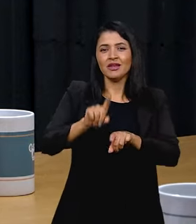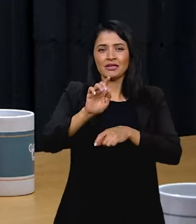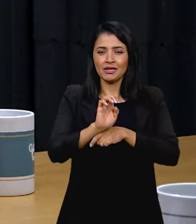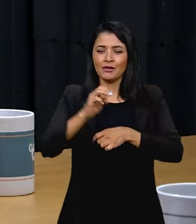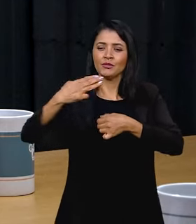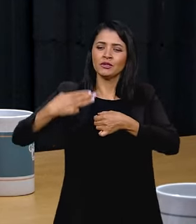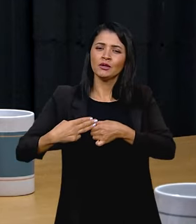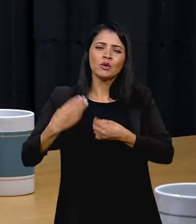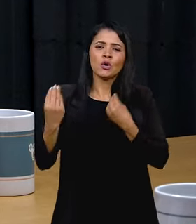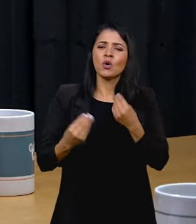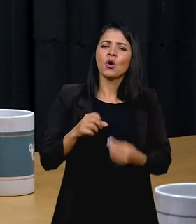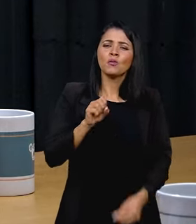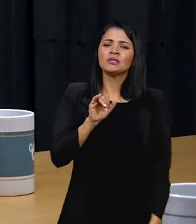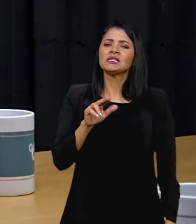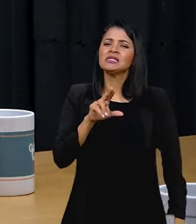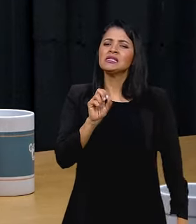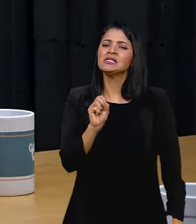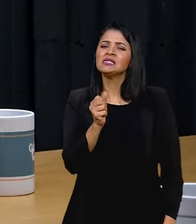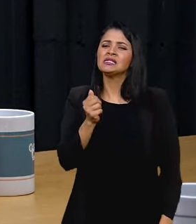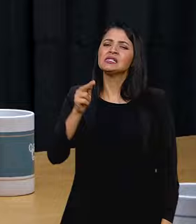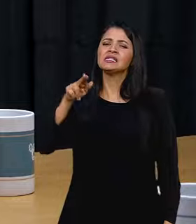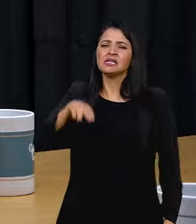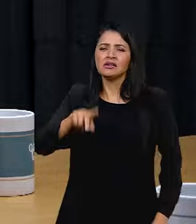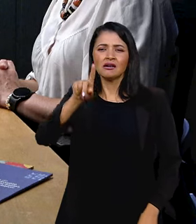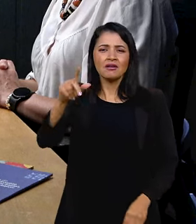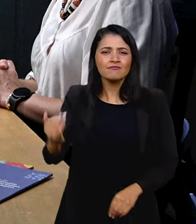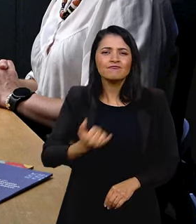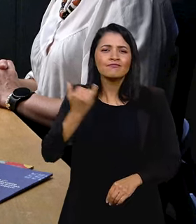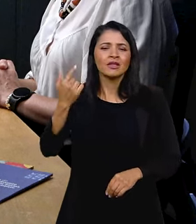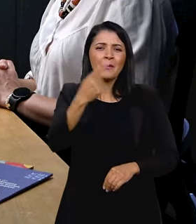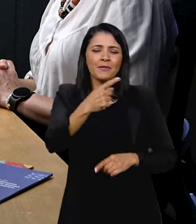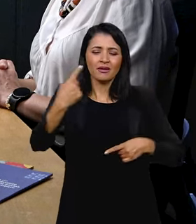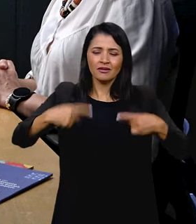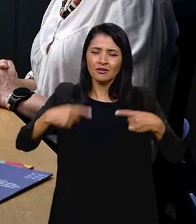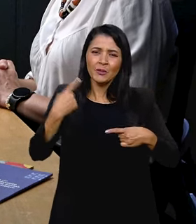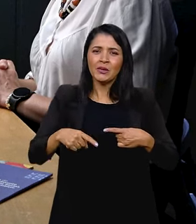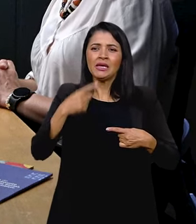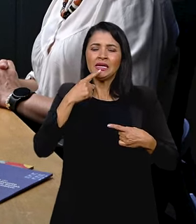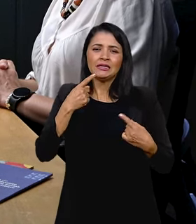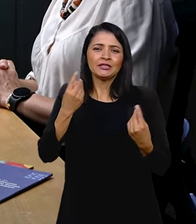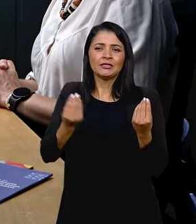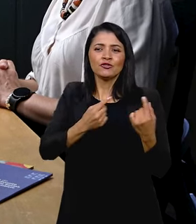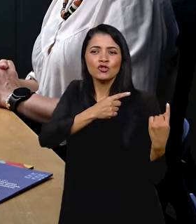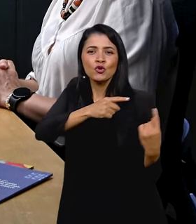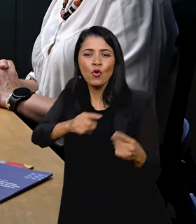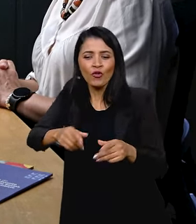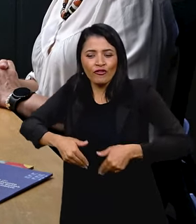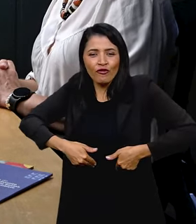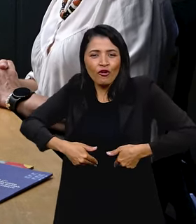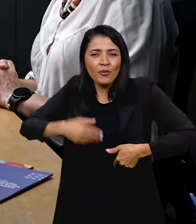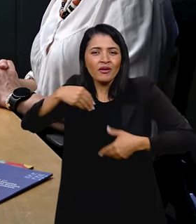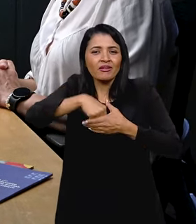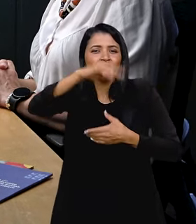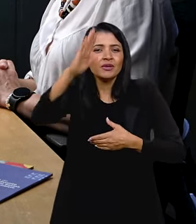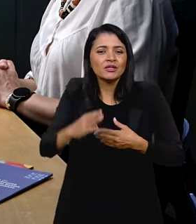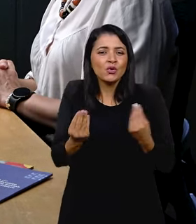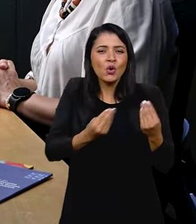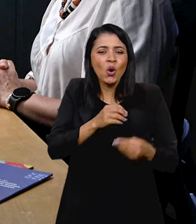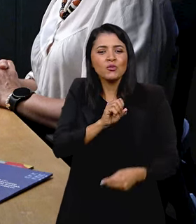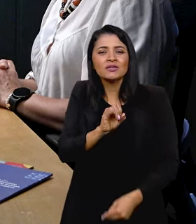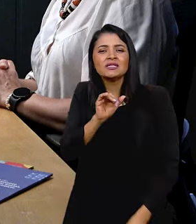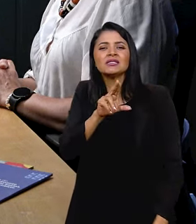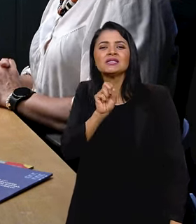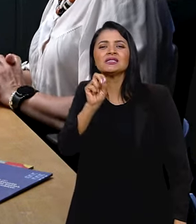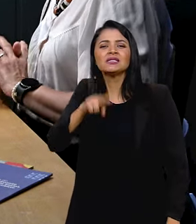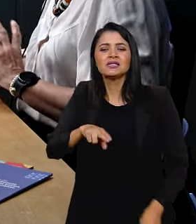ah como o cisan é crucial paraa implementação eficaz das políticas de combate à fome no Brasil eu queria que a senhora explicasse como